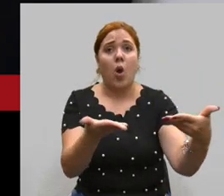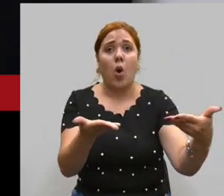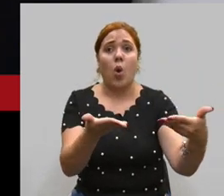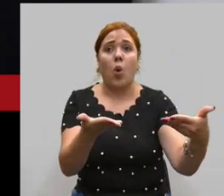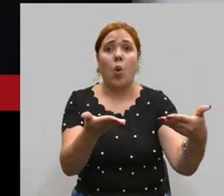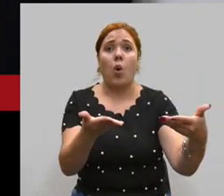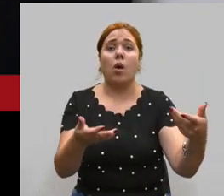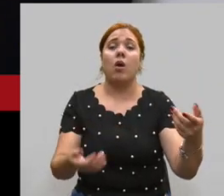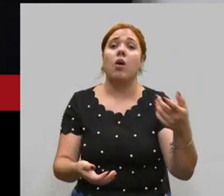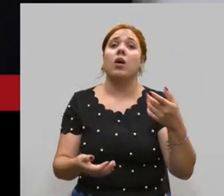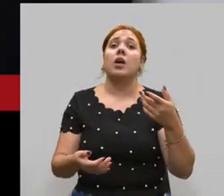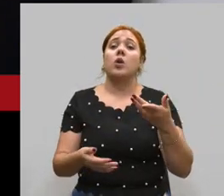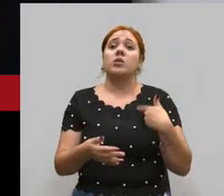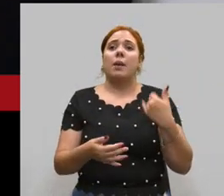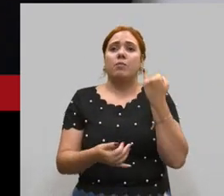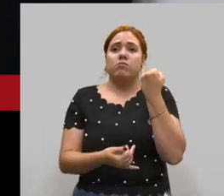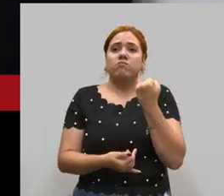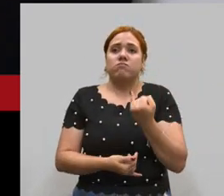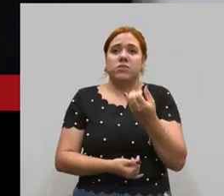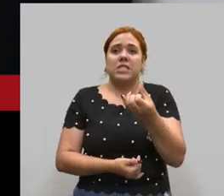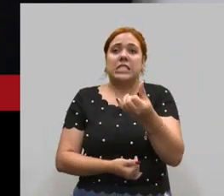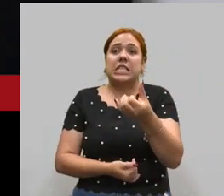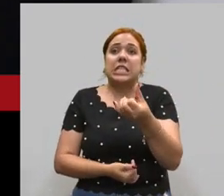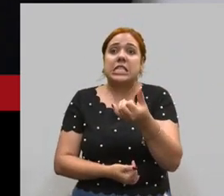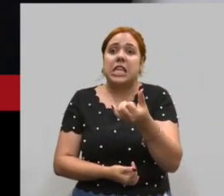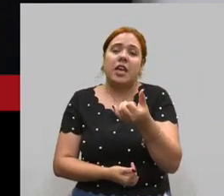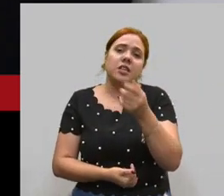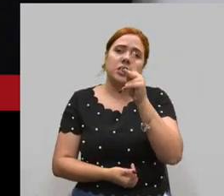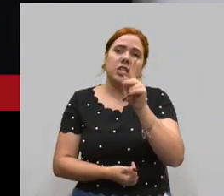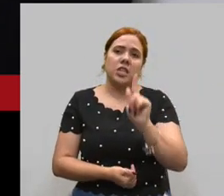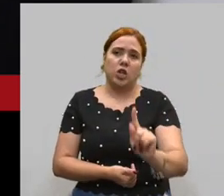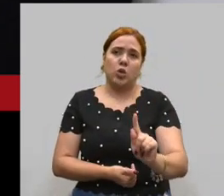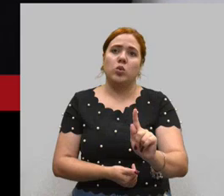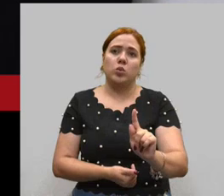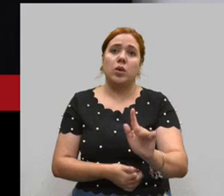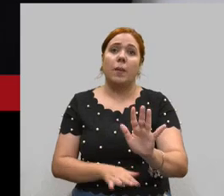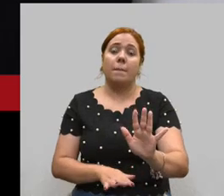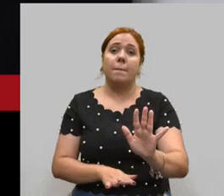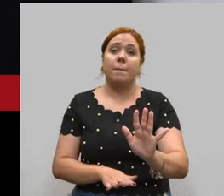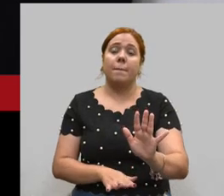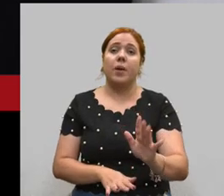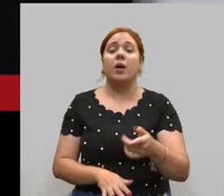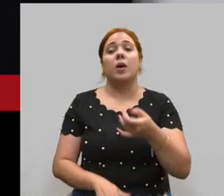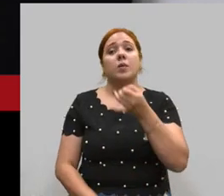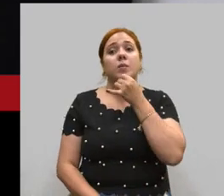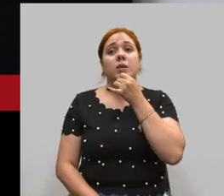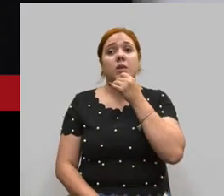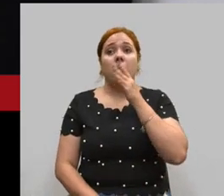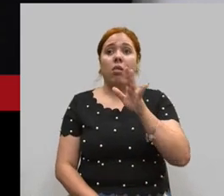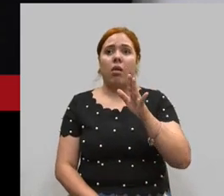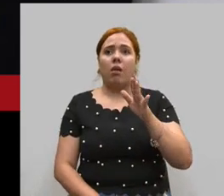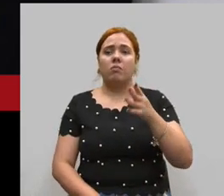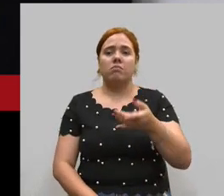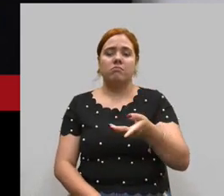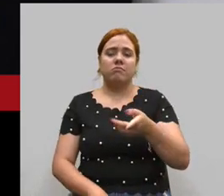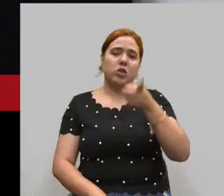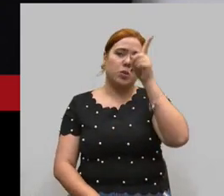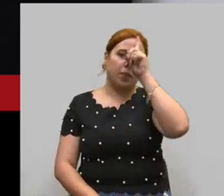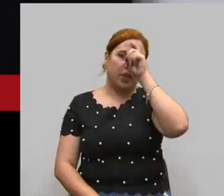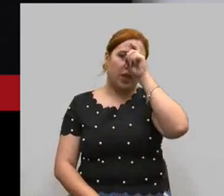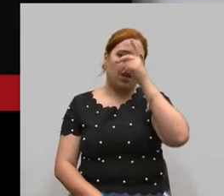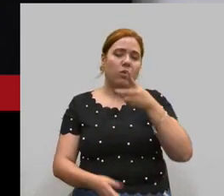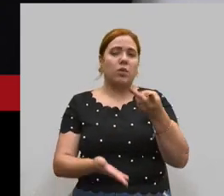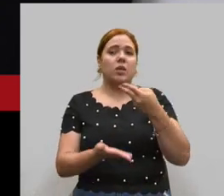magro do que eu estou hoje então eu perdi 1/3 do meu peso em 22 dias de UTI eu perdi 1/3 do meu peso 22 kg eu fiquei com